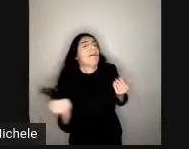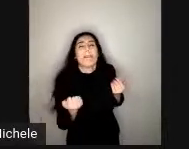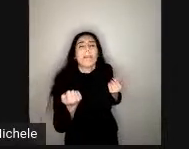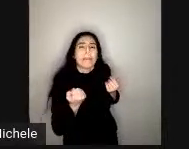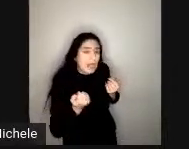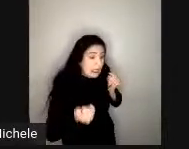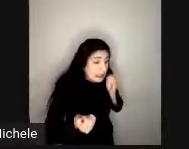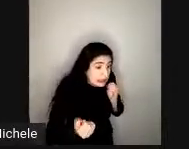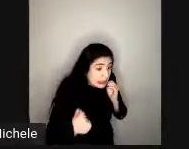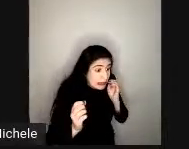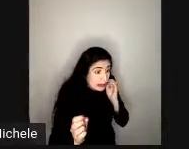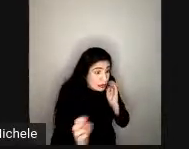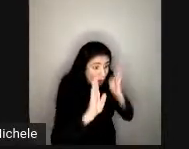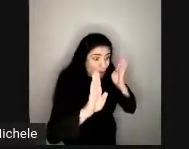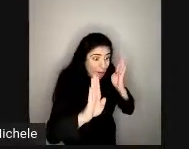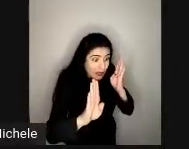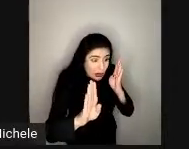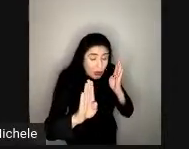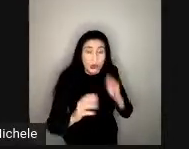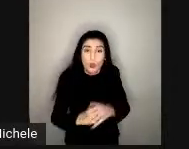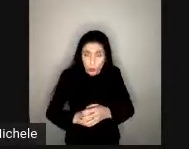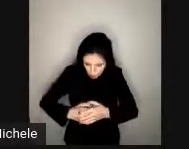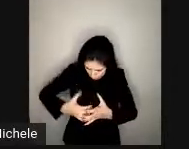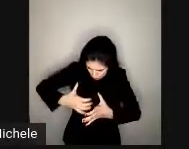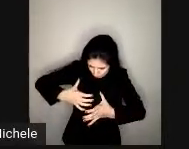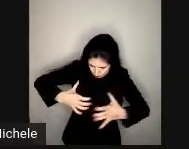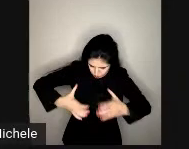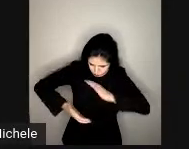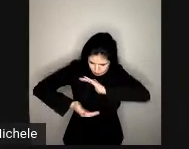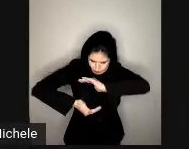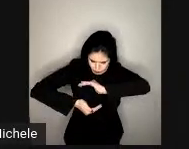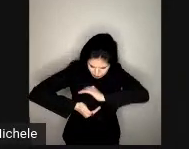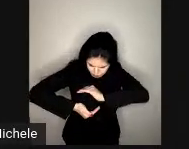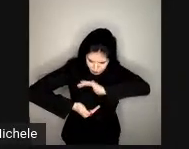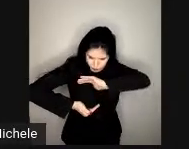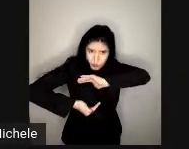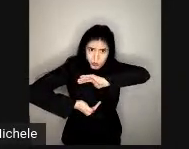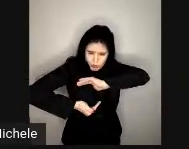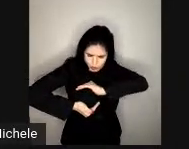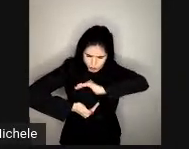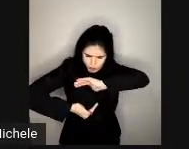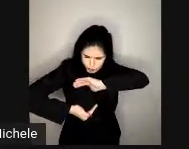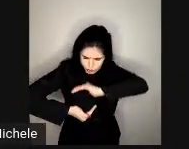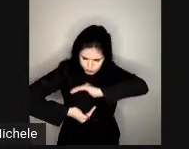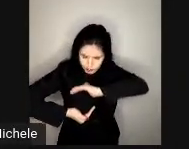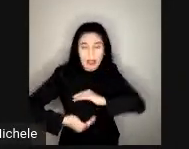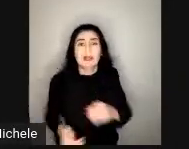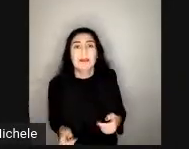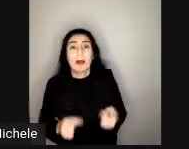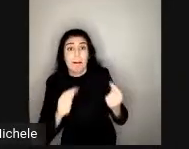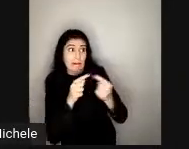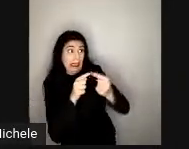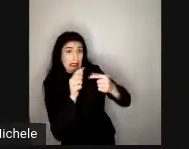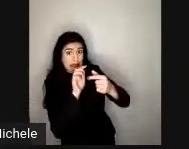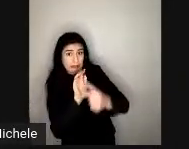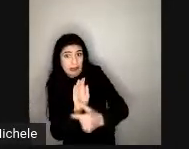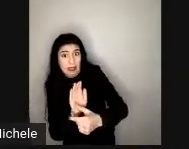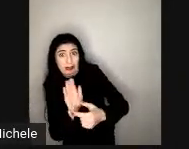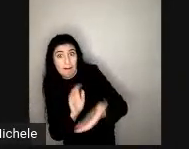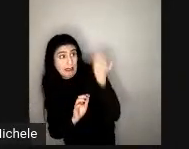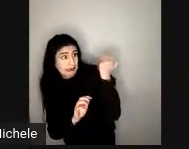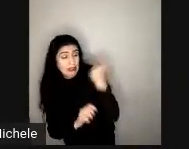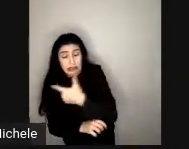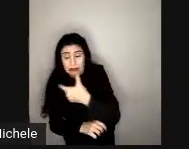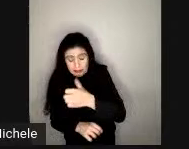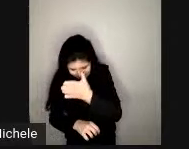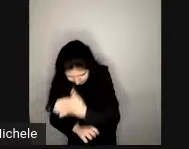de rotina e através de uma mamografia, que faziam 10 meses que eu havia feito a última mamografia, recebi o diagnóstico de